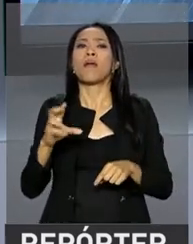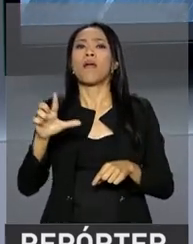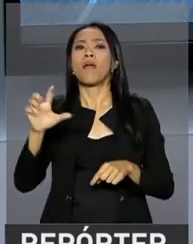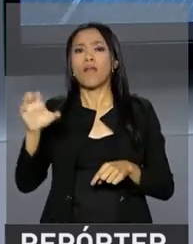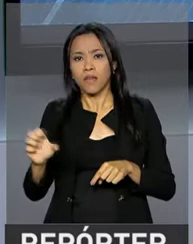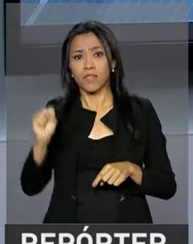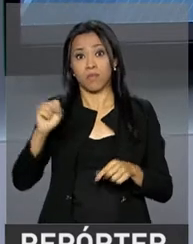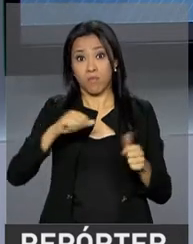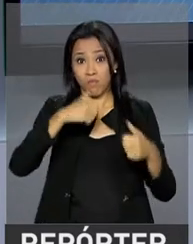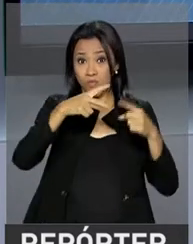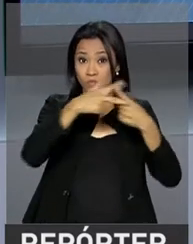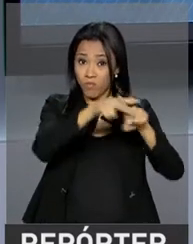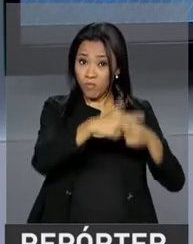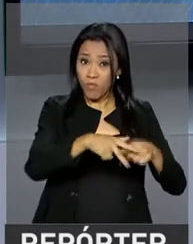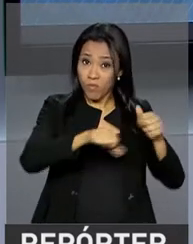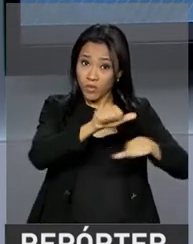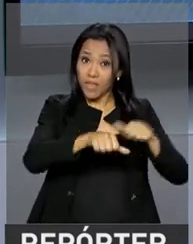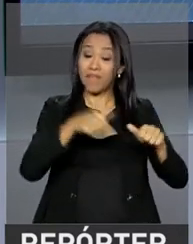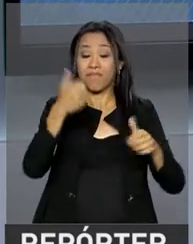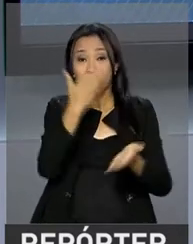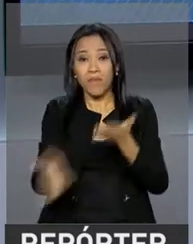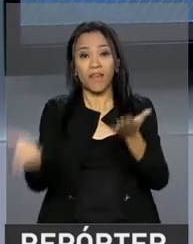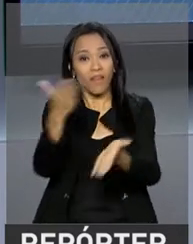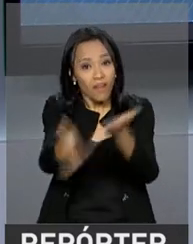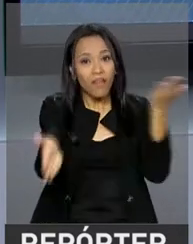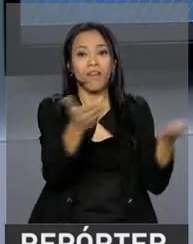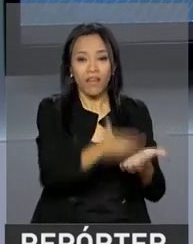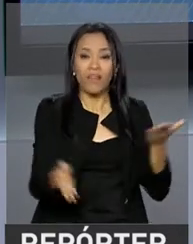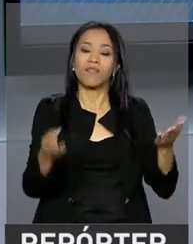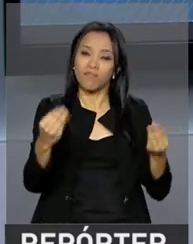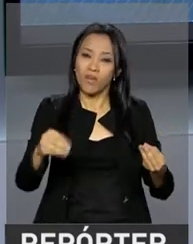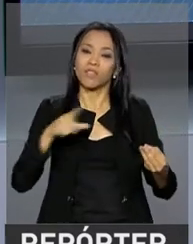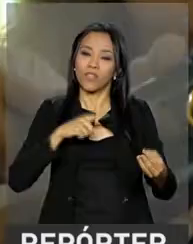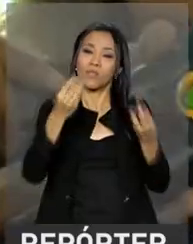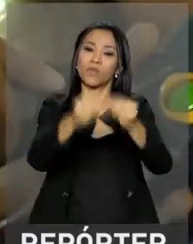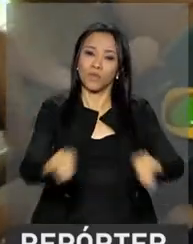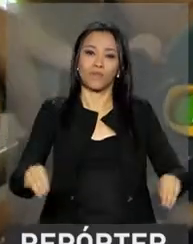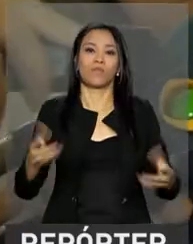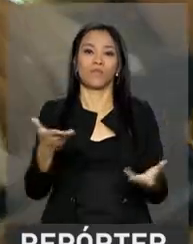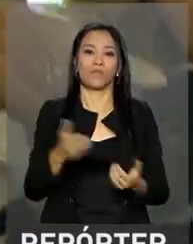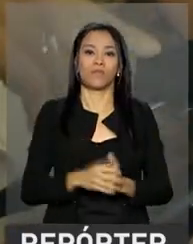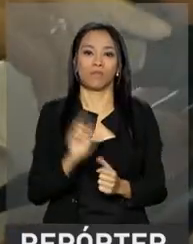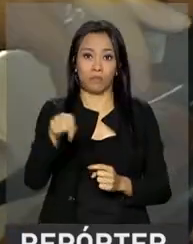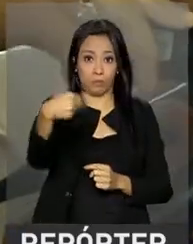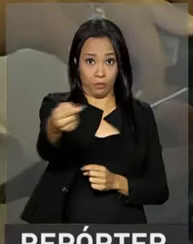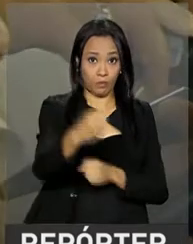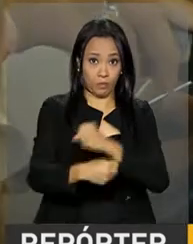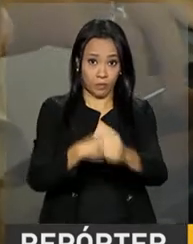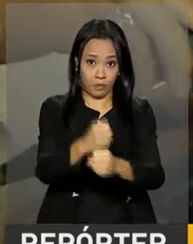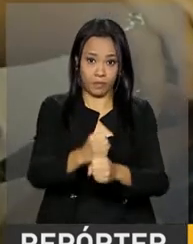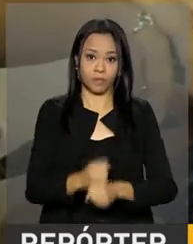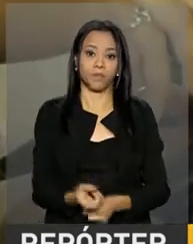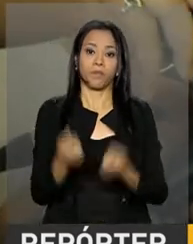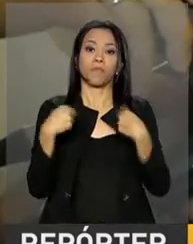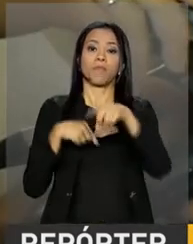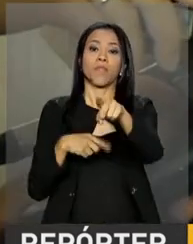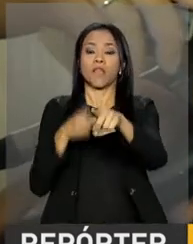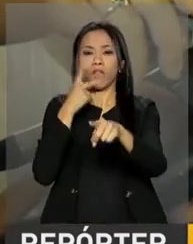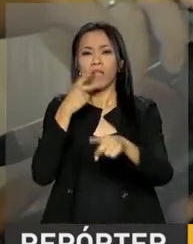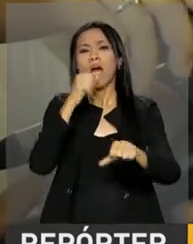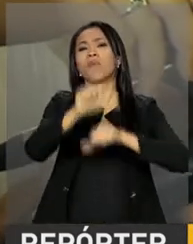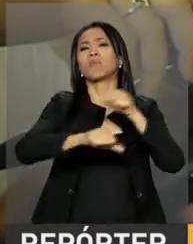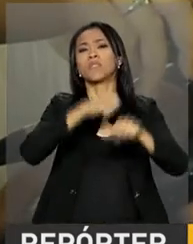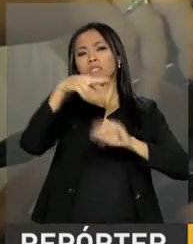uma perda de arrecadação com impostos já no próximo ano. A reforma trabalhista é muito importante